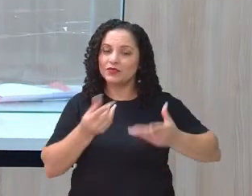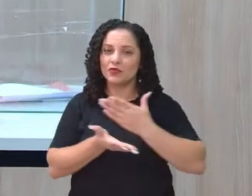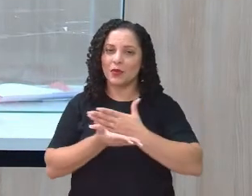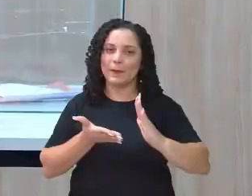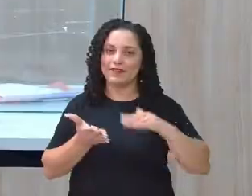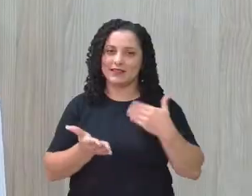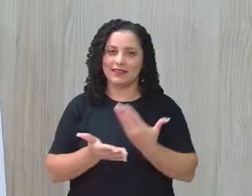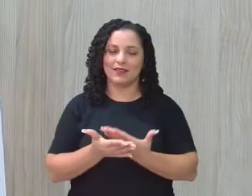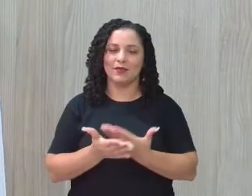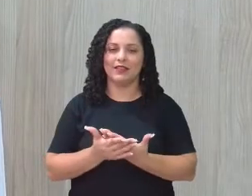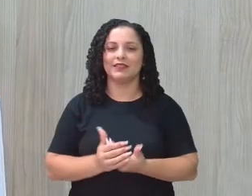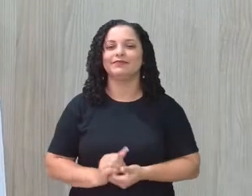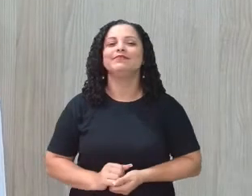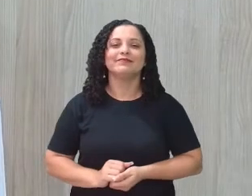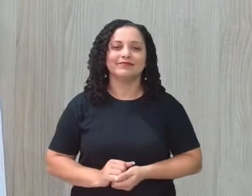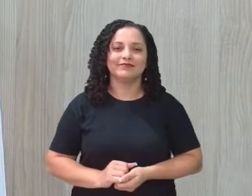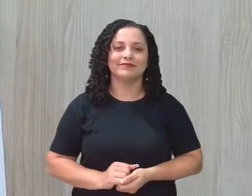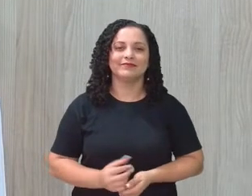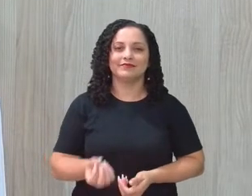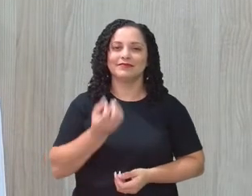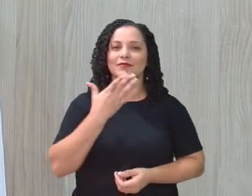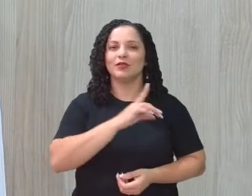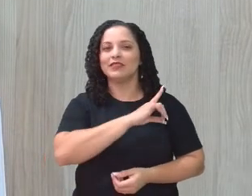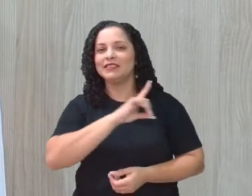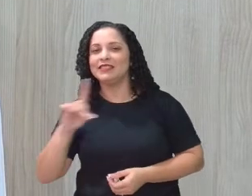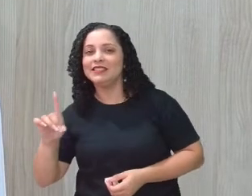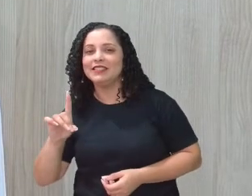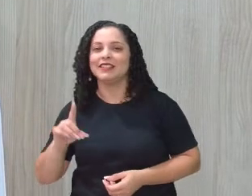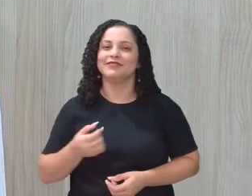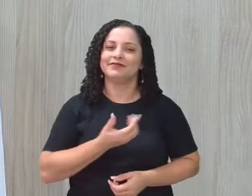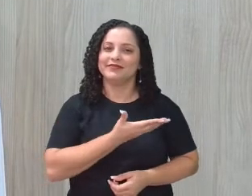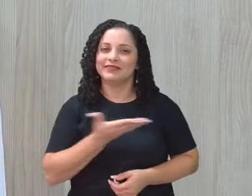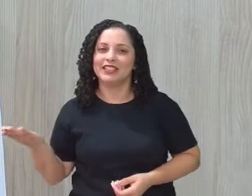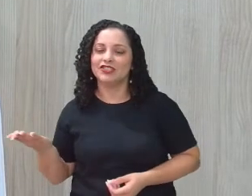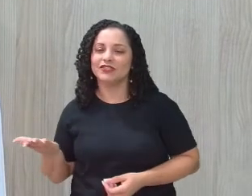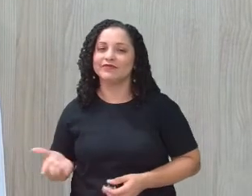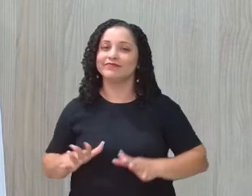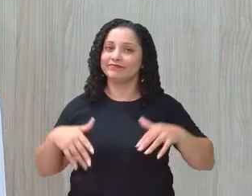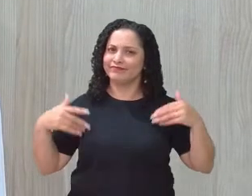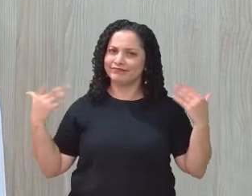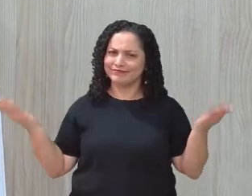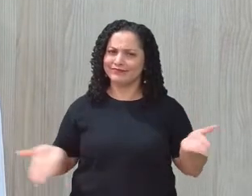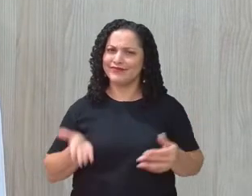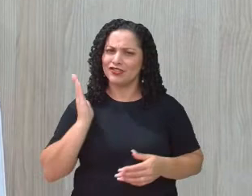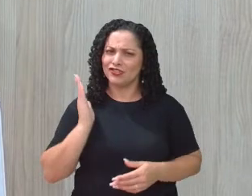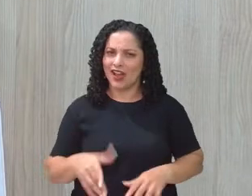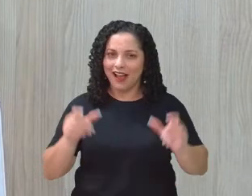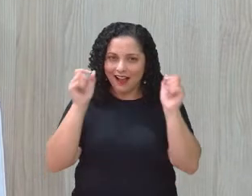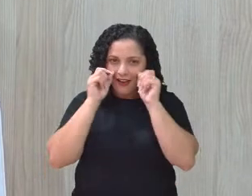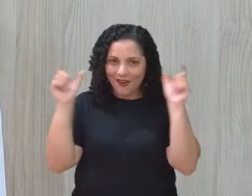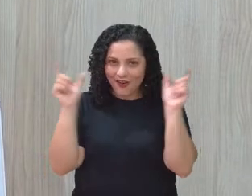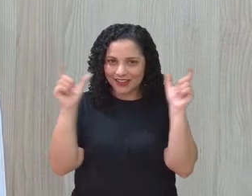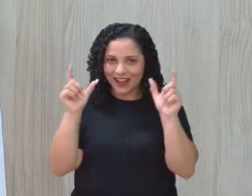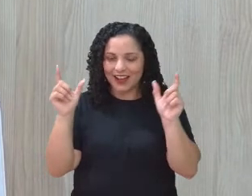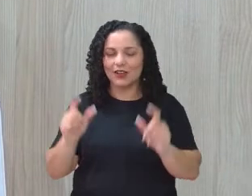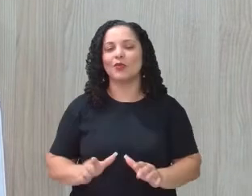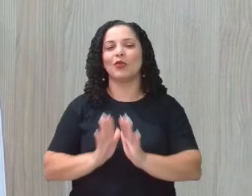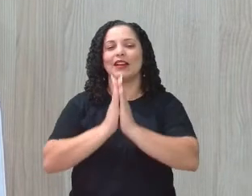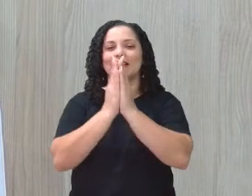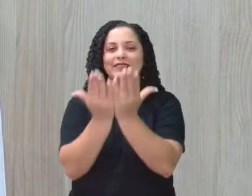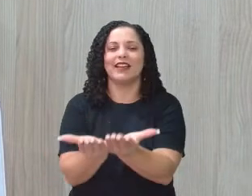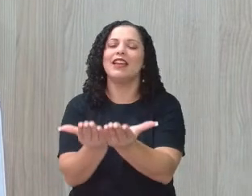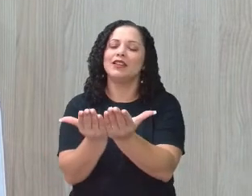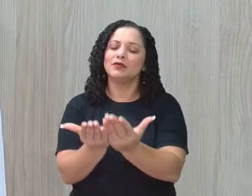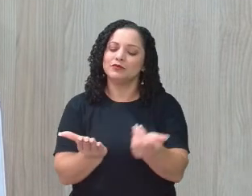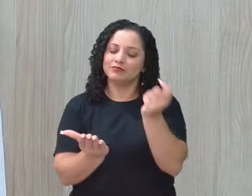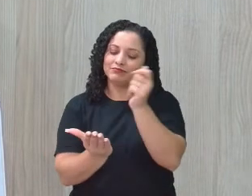hoje. Bom dia, pessoal. E aí, já estão de fato acordados? O caderninho na